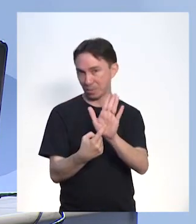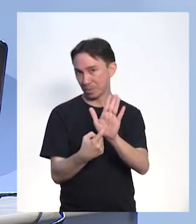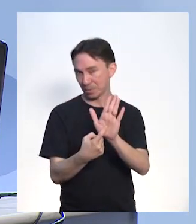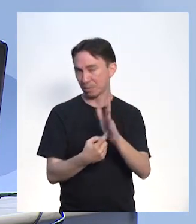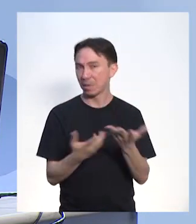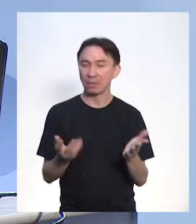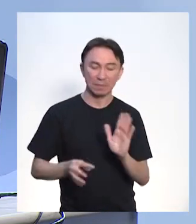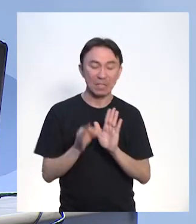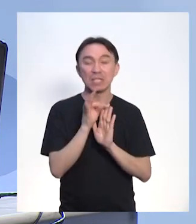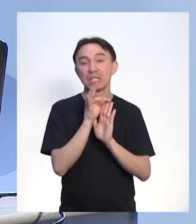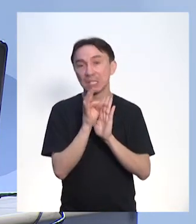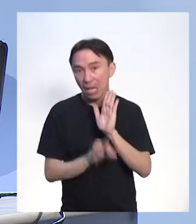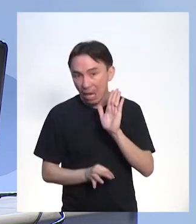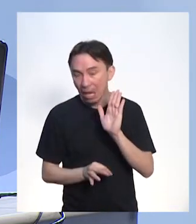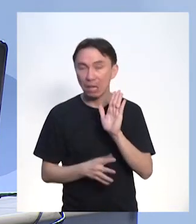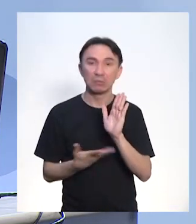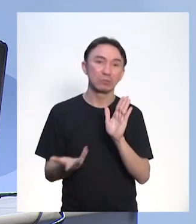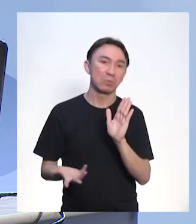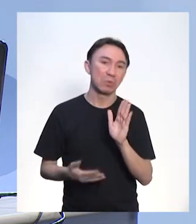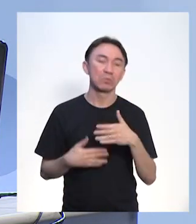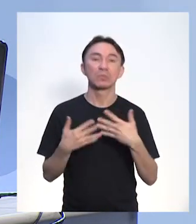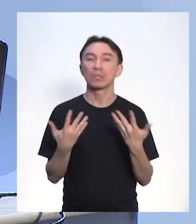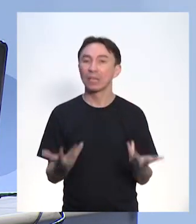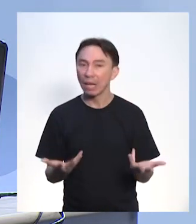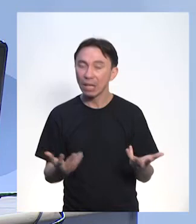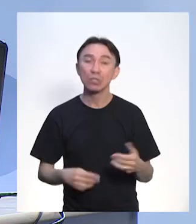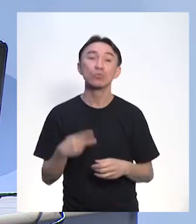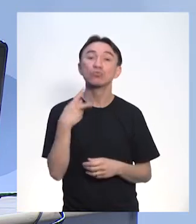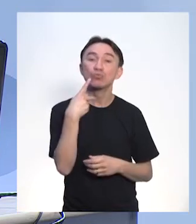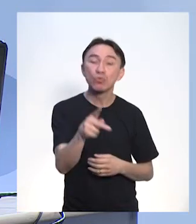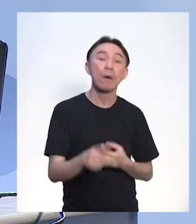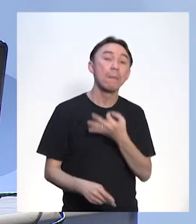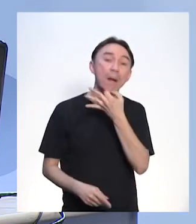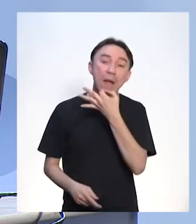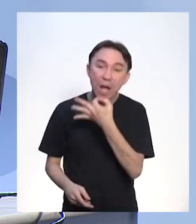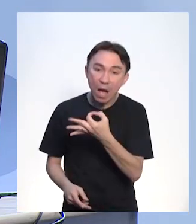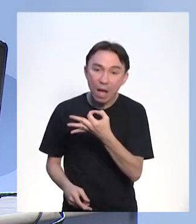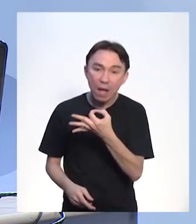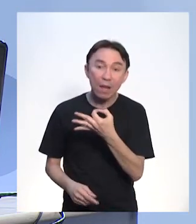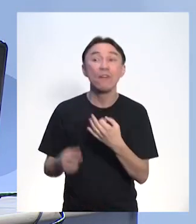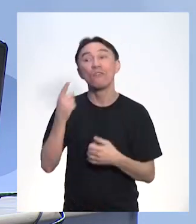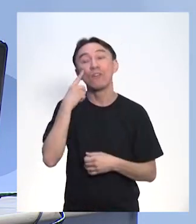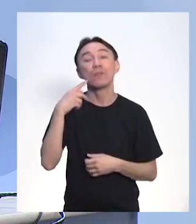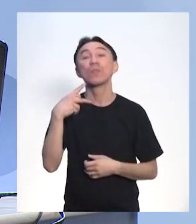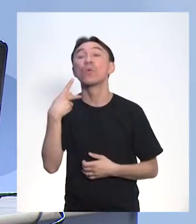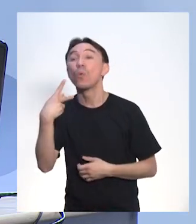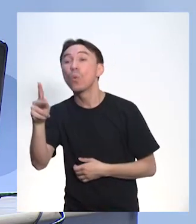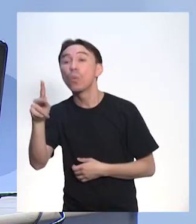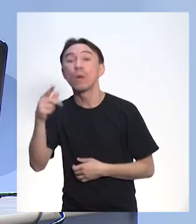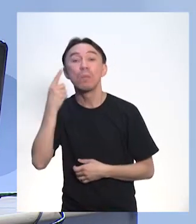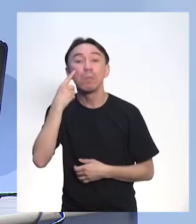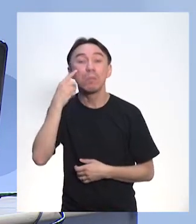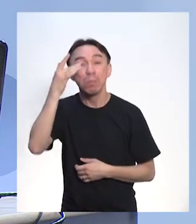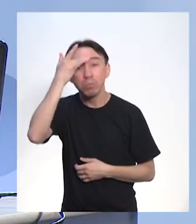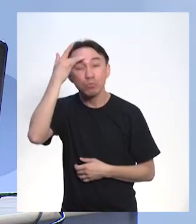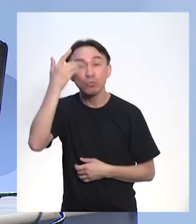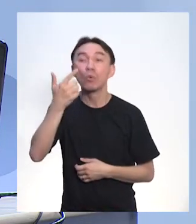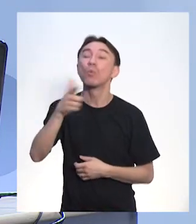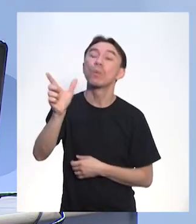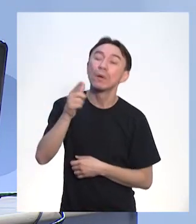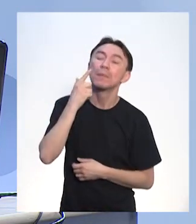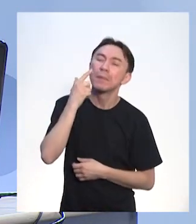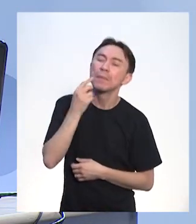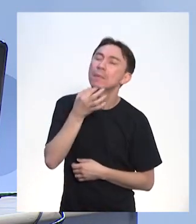um texto, ou que você está querendo montar a sua opinião, não é legal você ver a opinião de outra pessoa e aí você preponderar, né? E aí